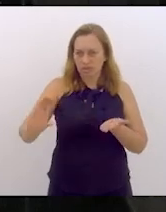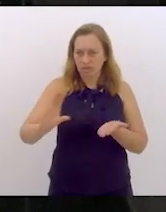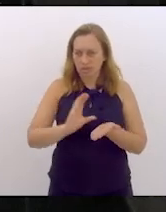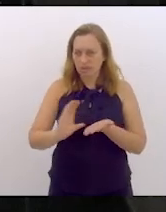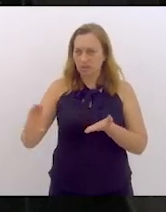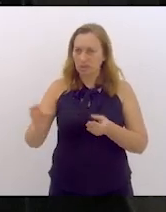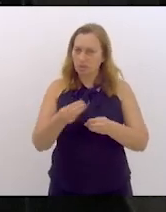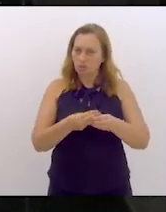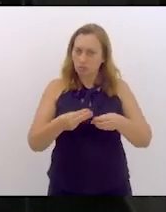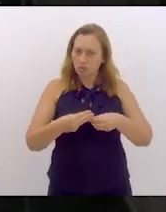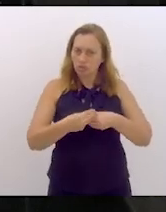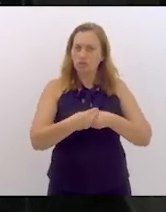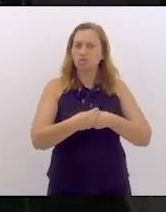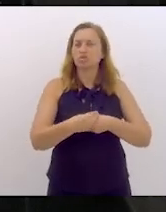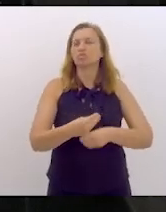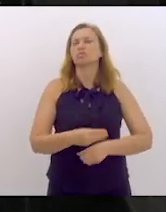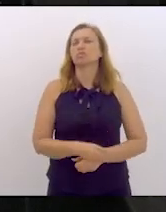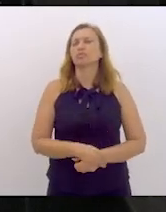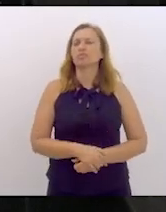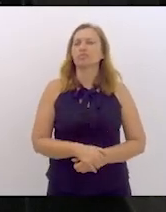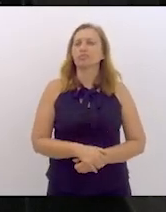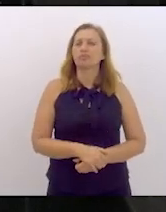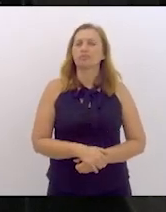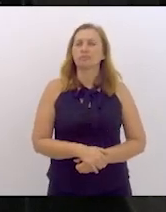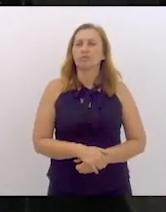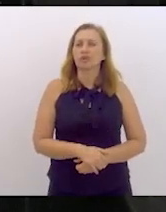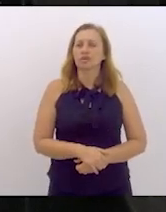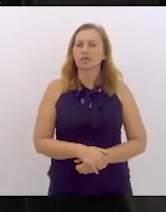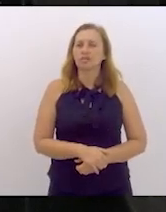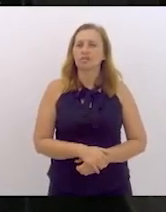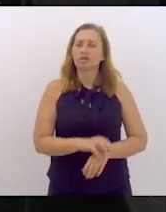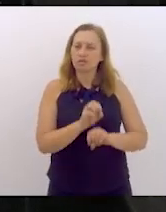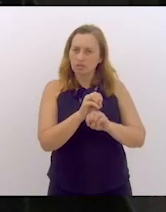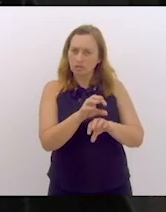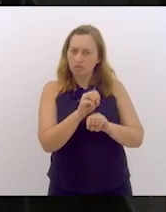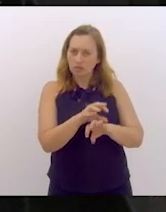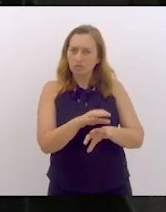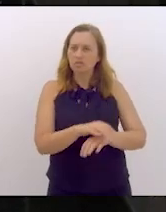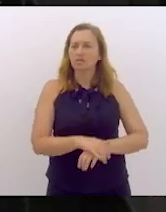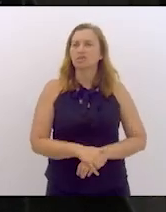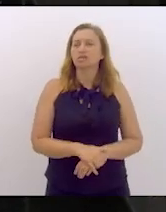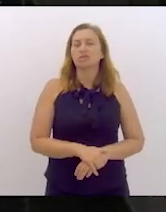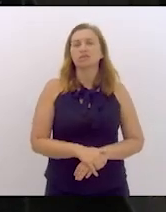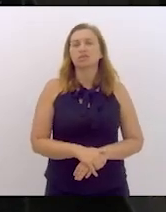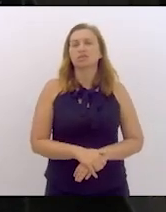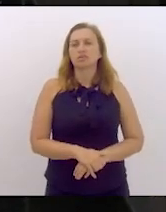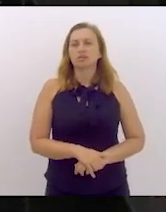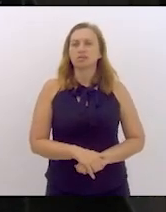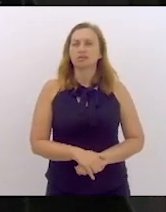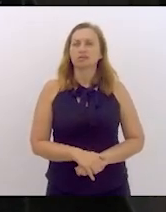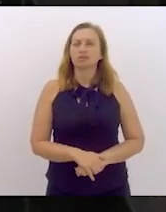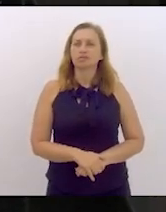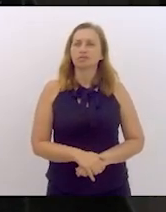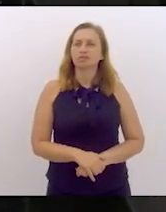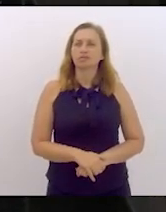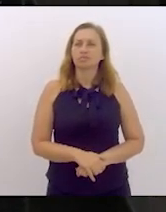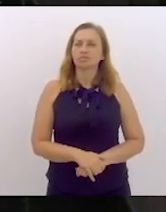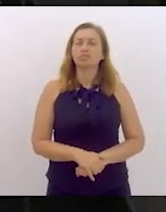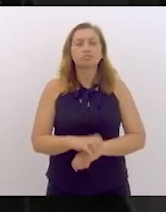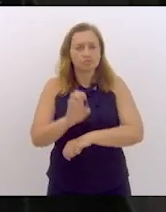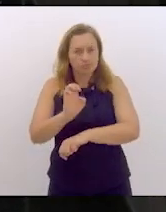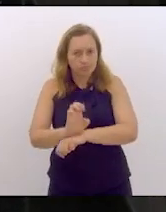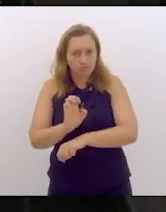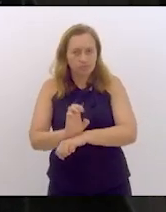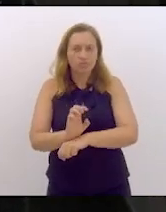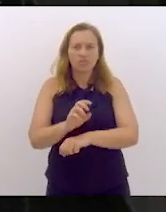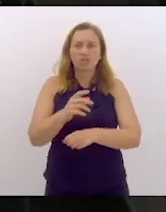municípios de modo que continuar das educacionais de modo que é o